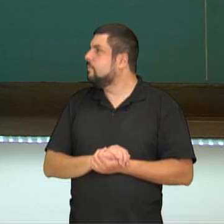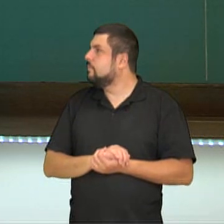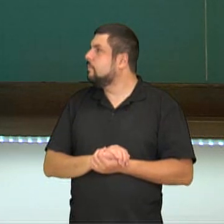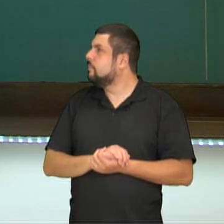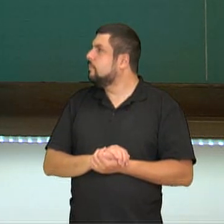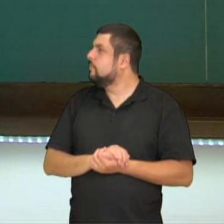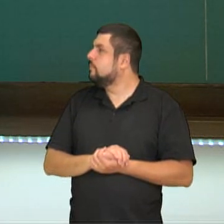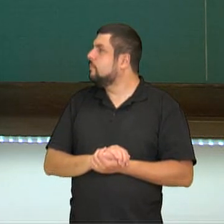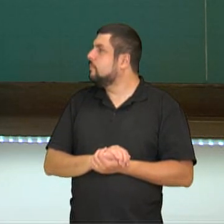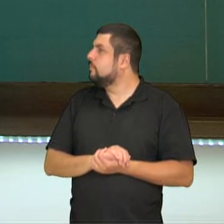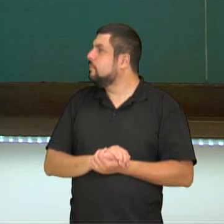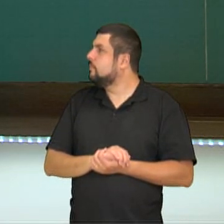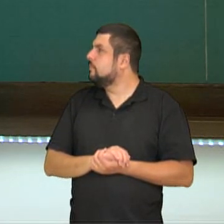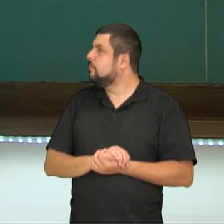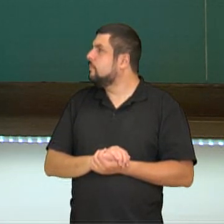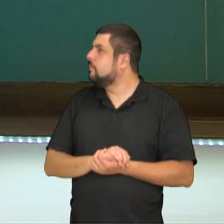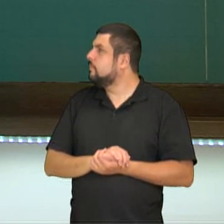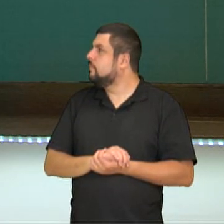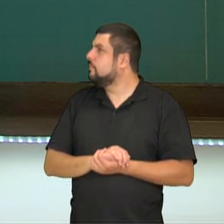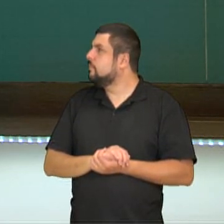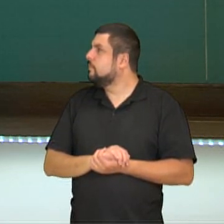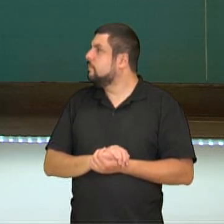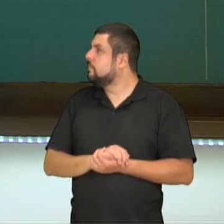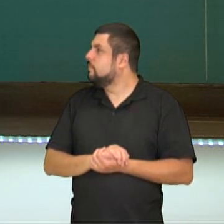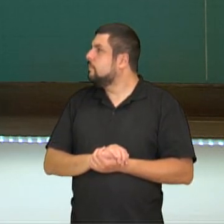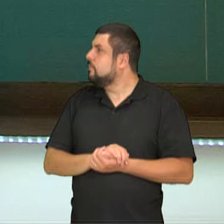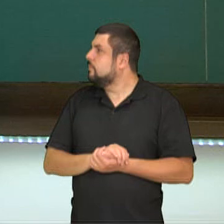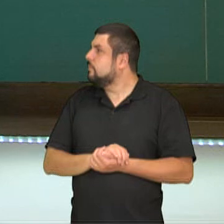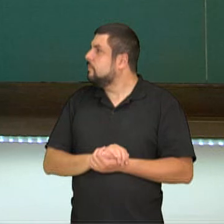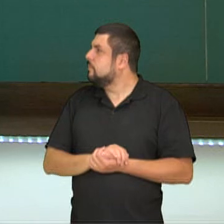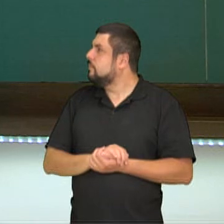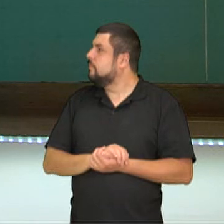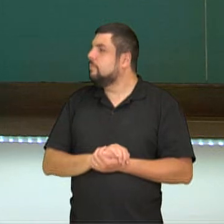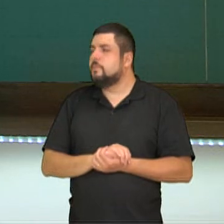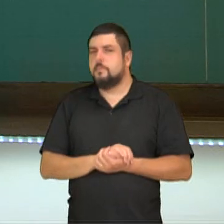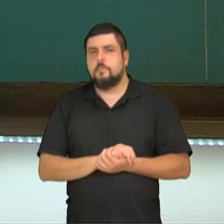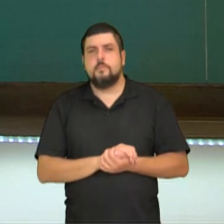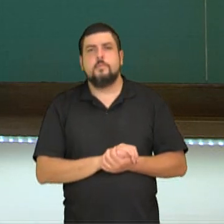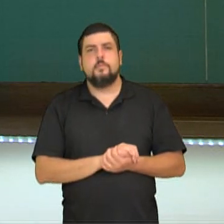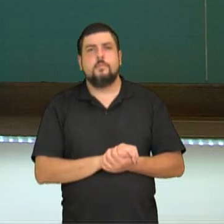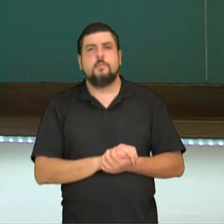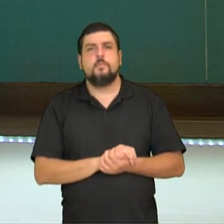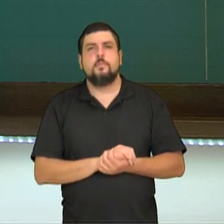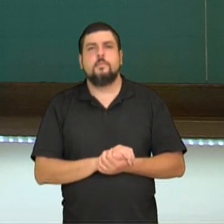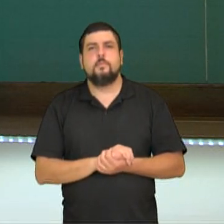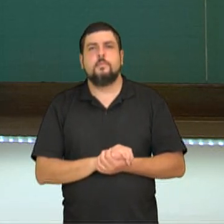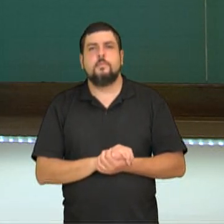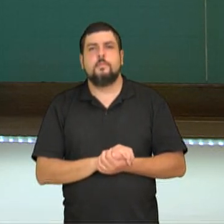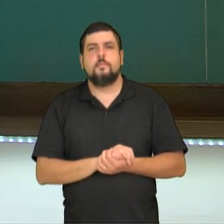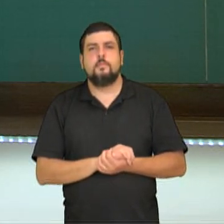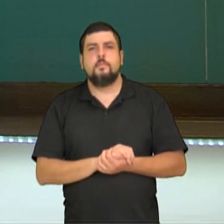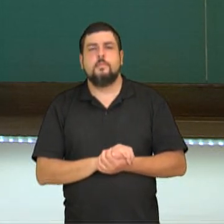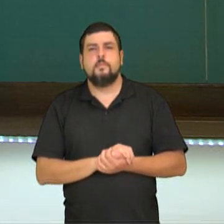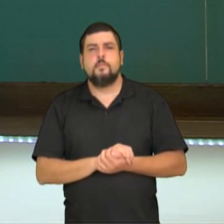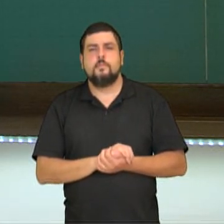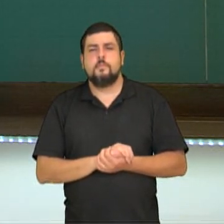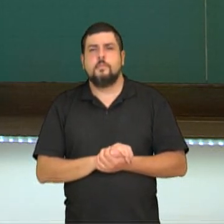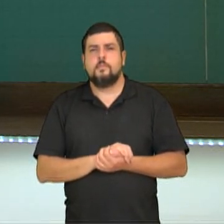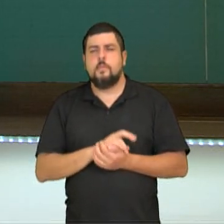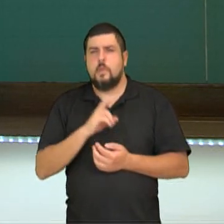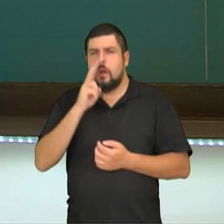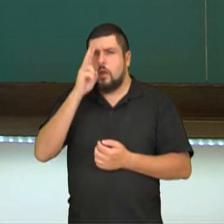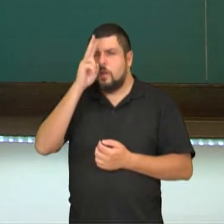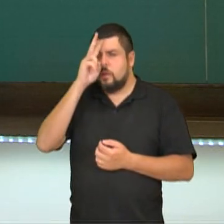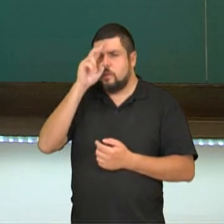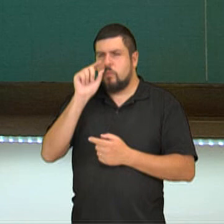inicial, volume inicial, que é igual a concentração final vezes o volume final. Você lembra o que é um